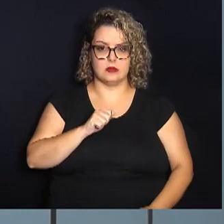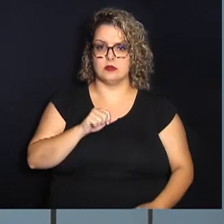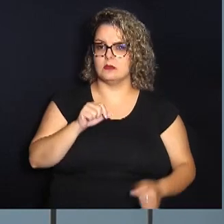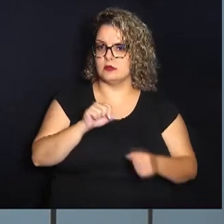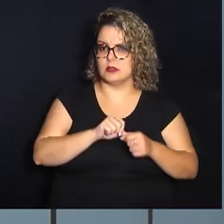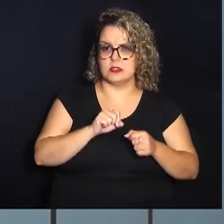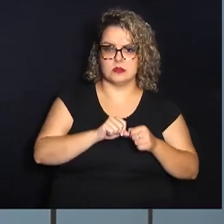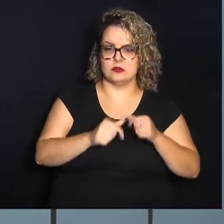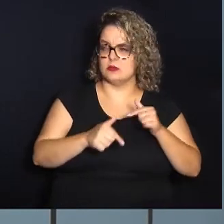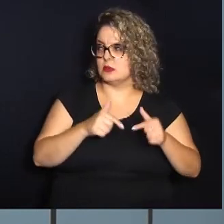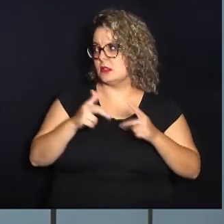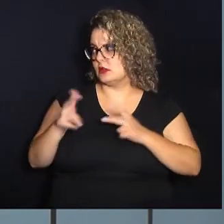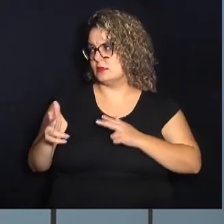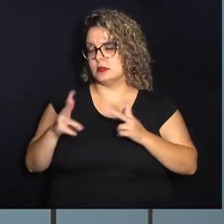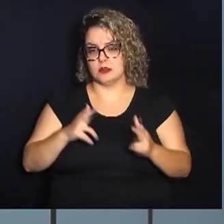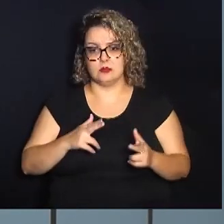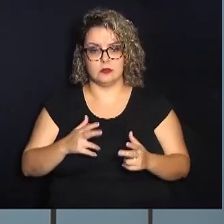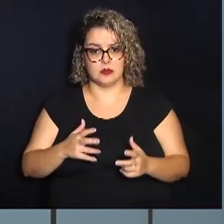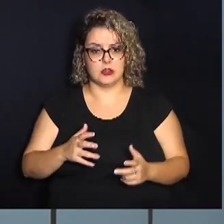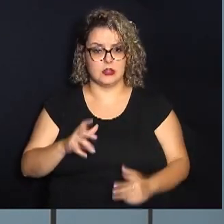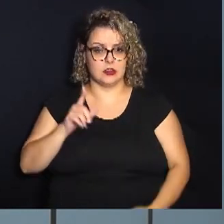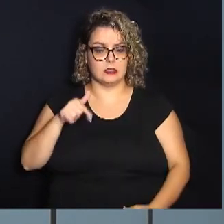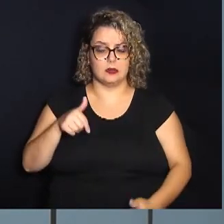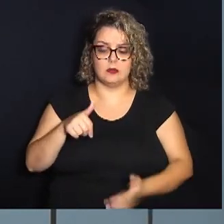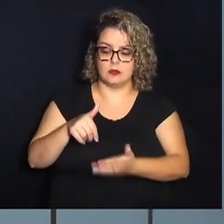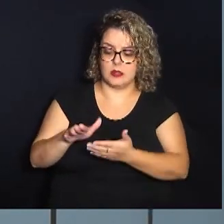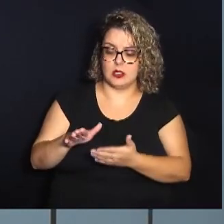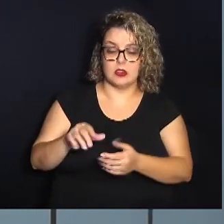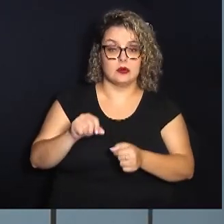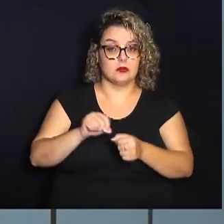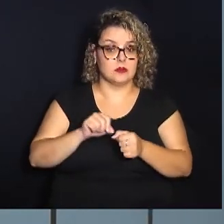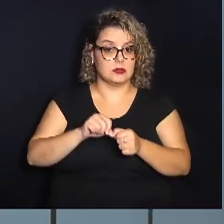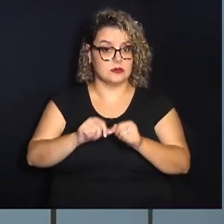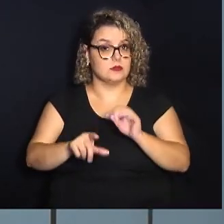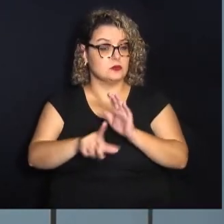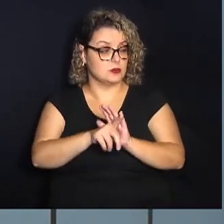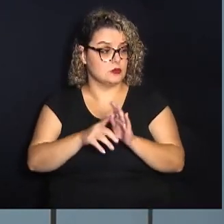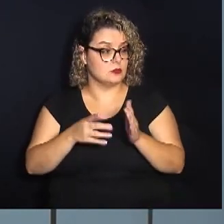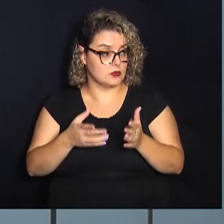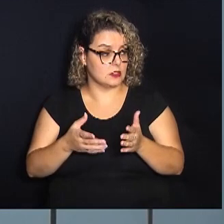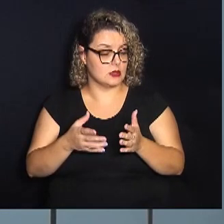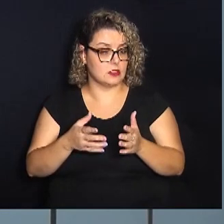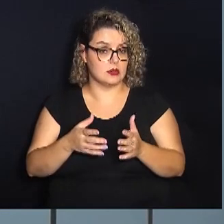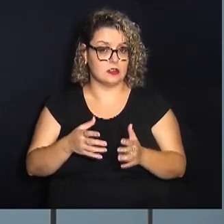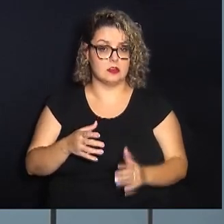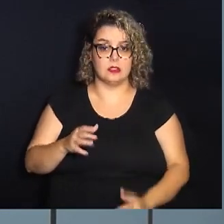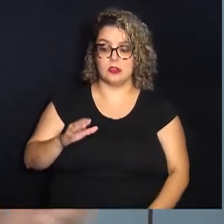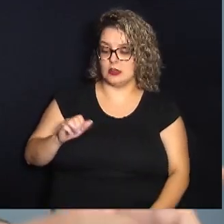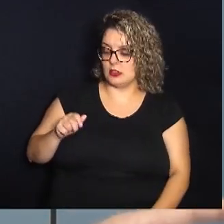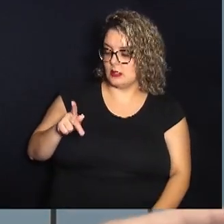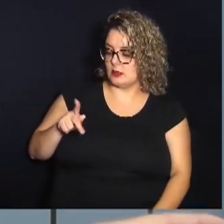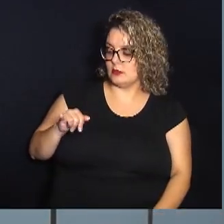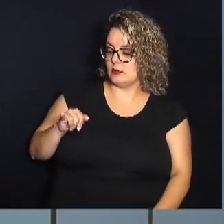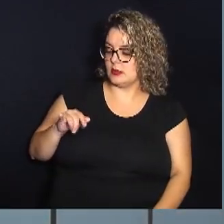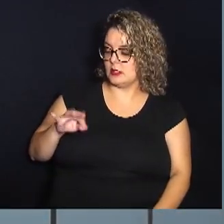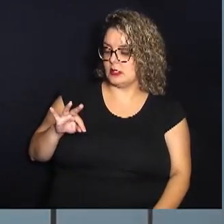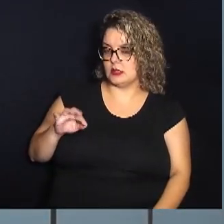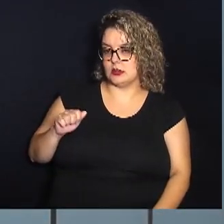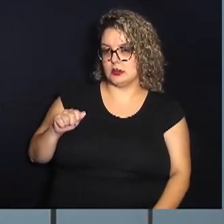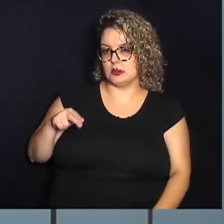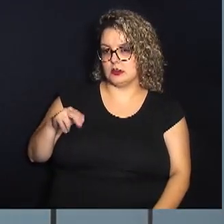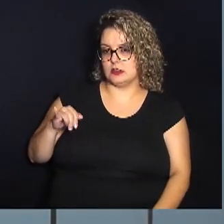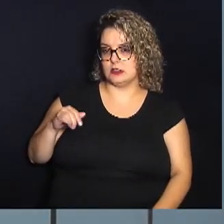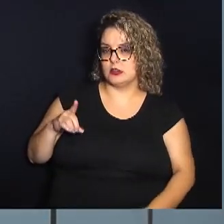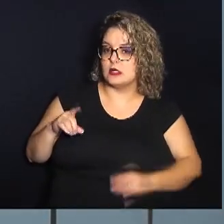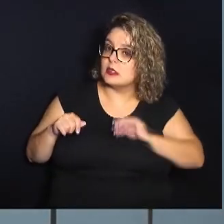depois queriam até dispensar e a gente fez aqui uma lei, né, capitaneada pelo vereador Ângelo Barreto. Tem